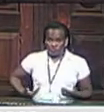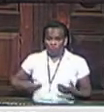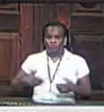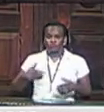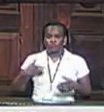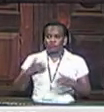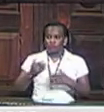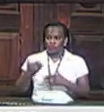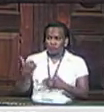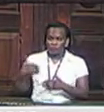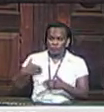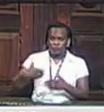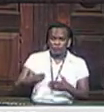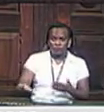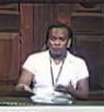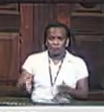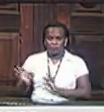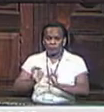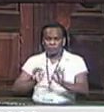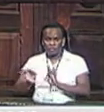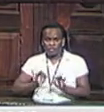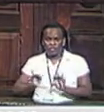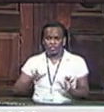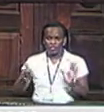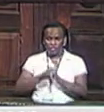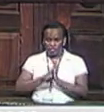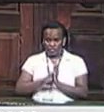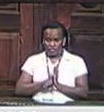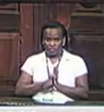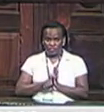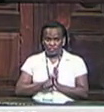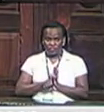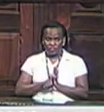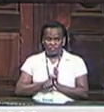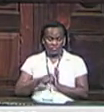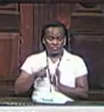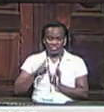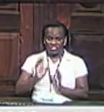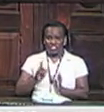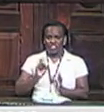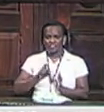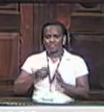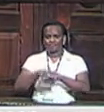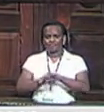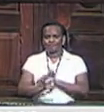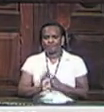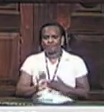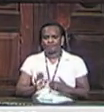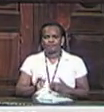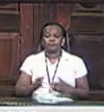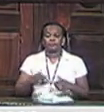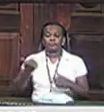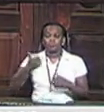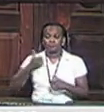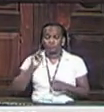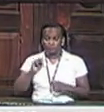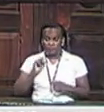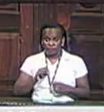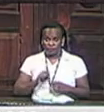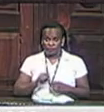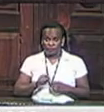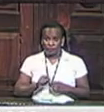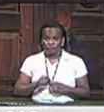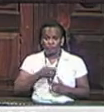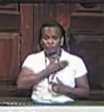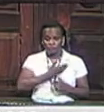cá um projeto de lei cheio de vícios. Em primeiro lugar,